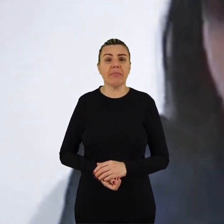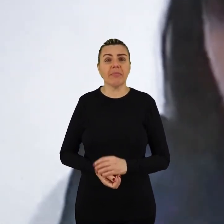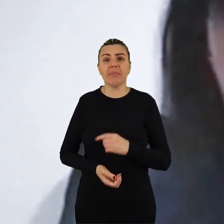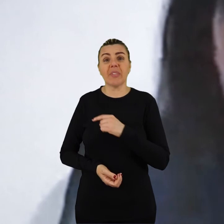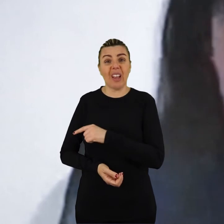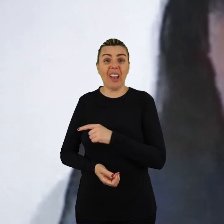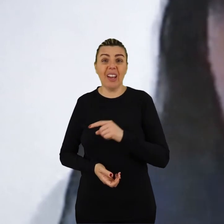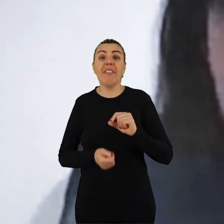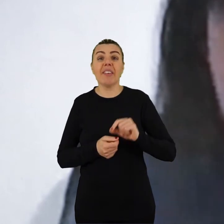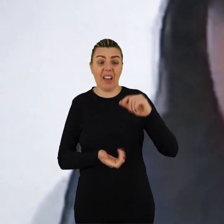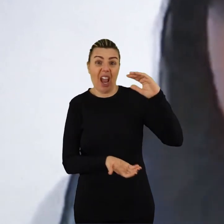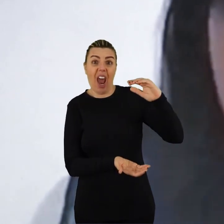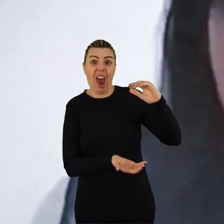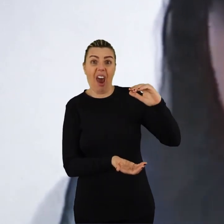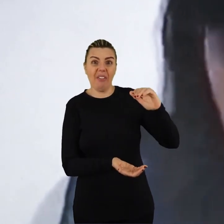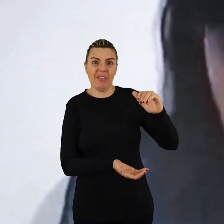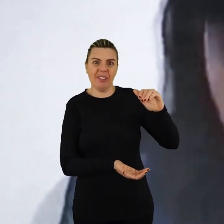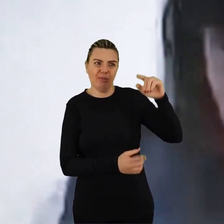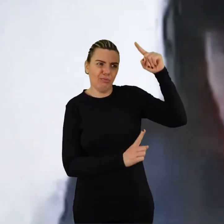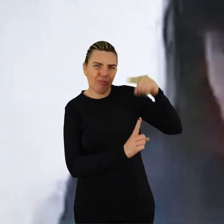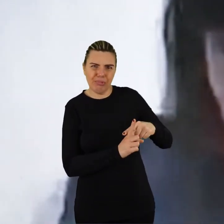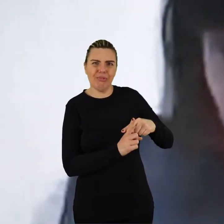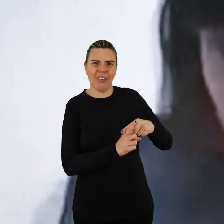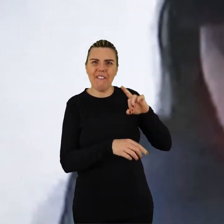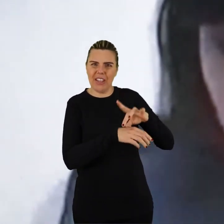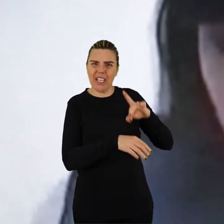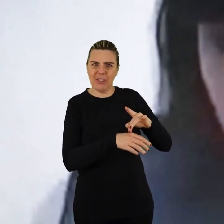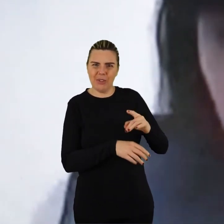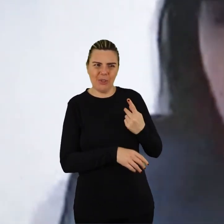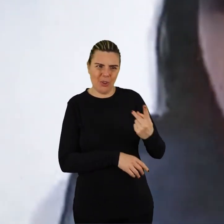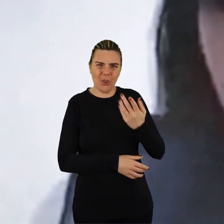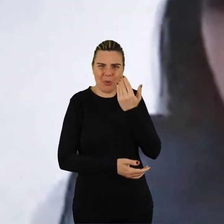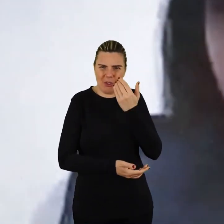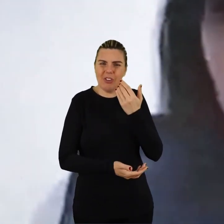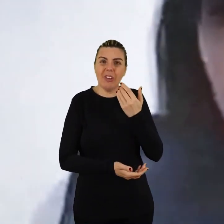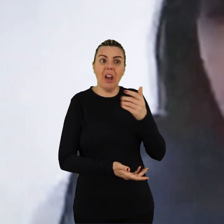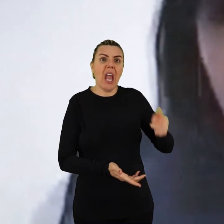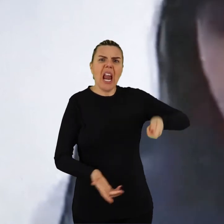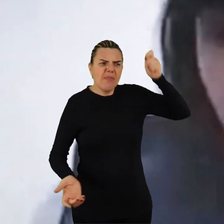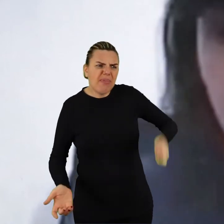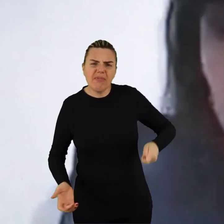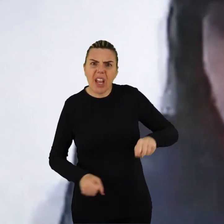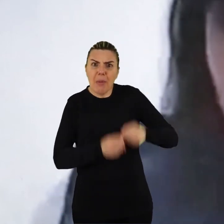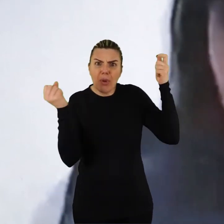quebrou as garrafas de vidro que a gente tinha tomado no jantar e me ameaçou